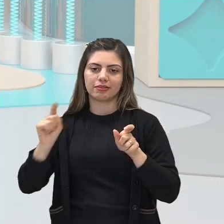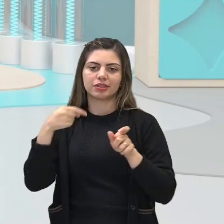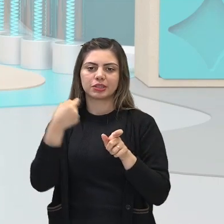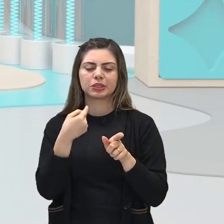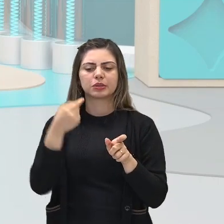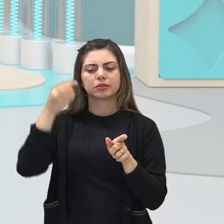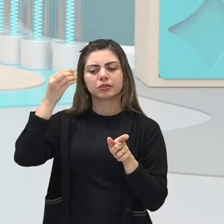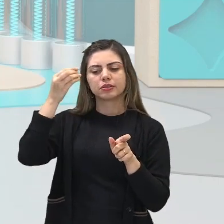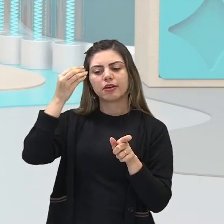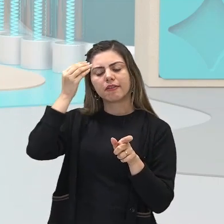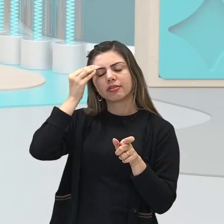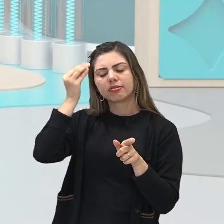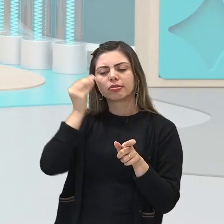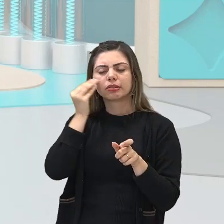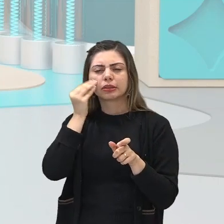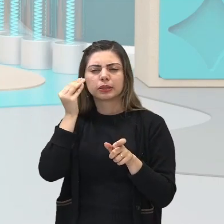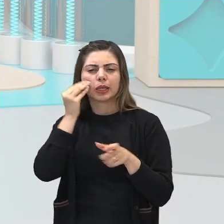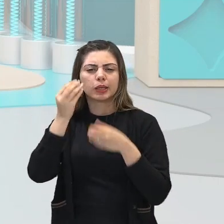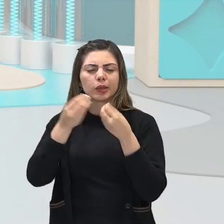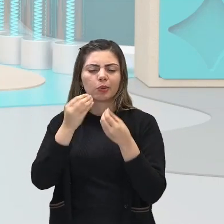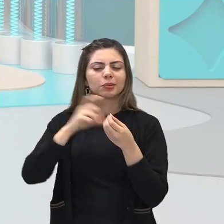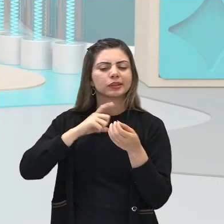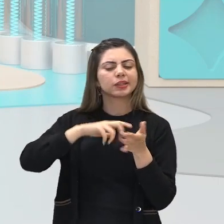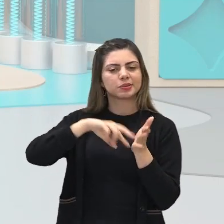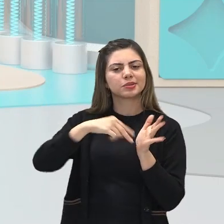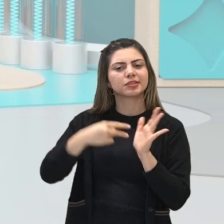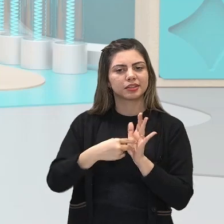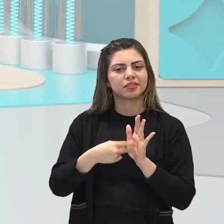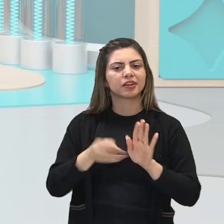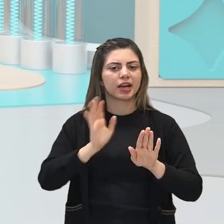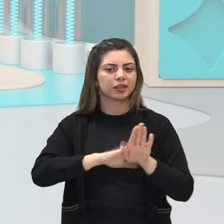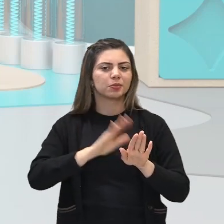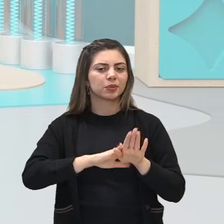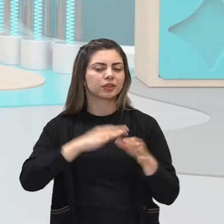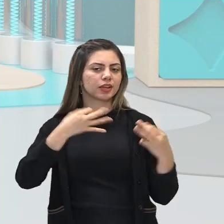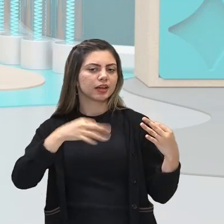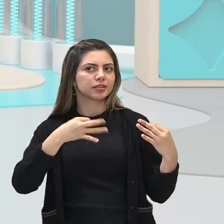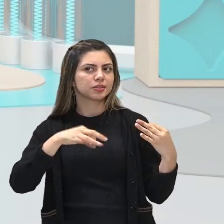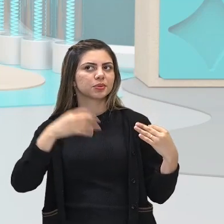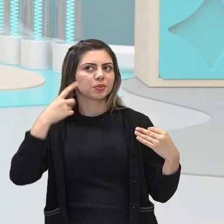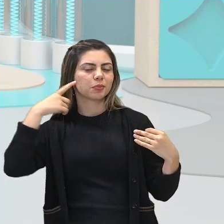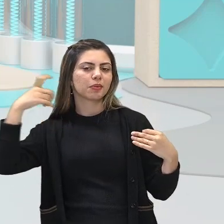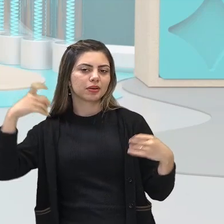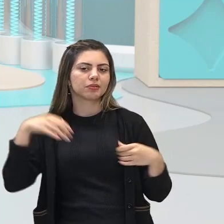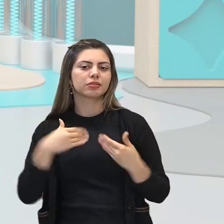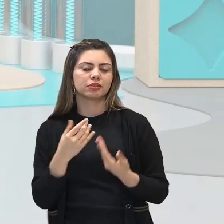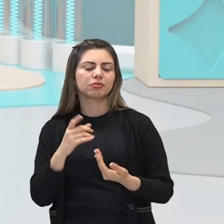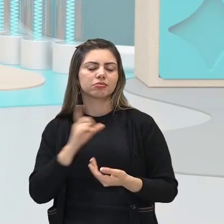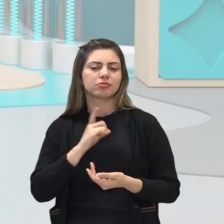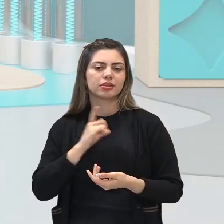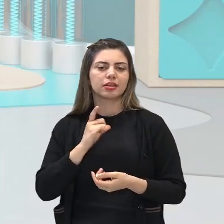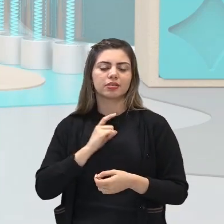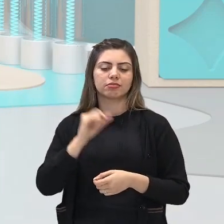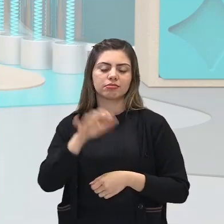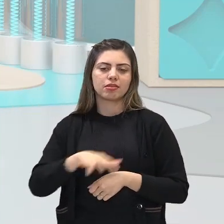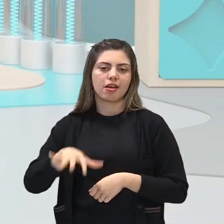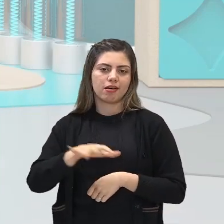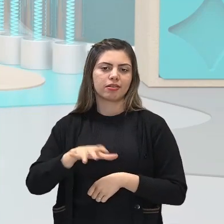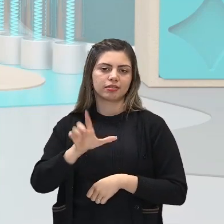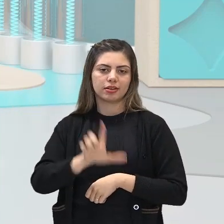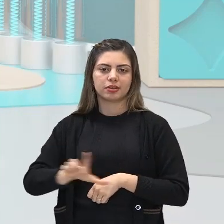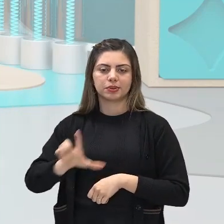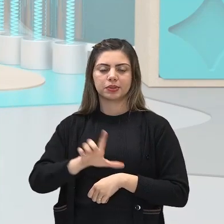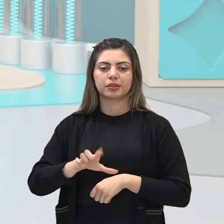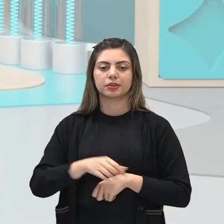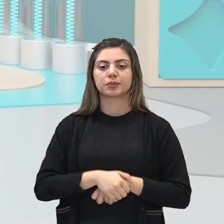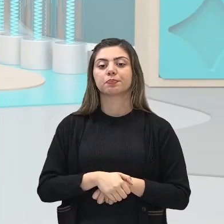tentando atribuir alguma significação àquele som. Isso acontece bastante na literatura. Se aqui nós